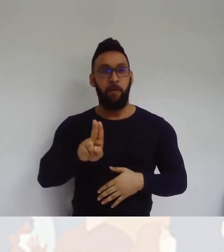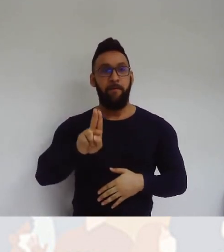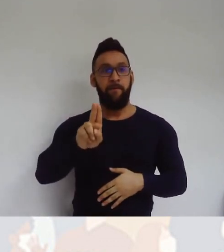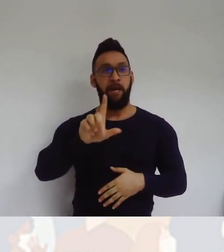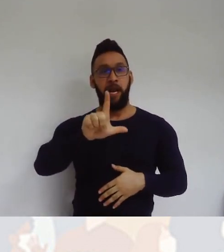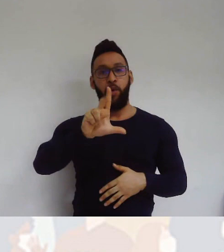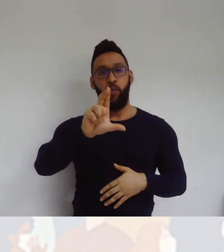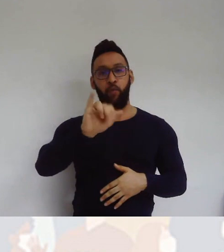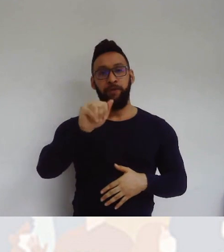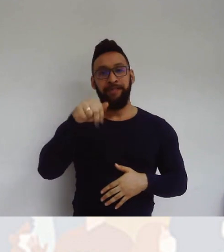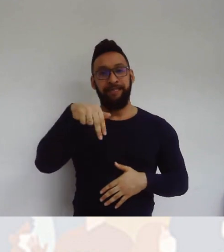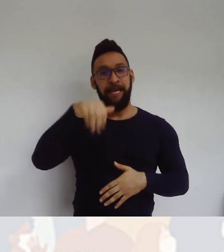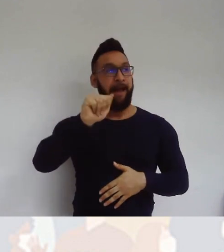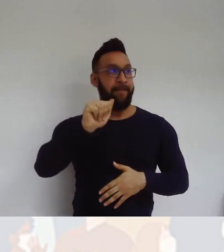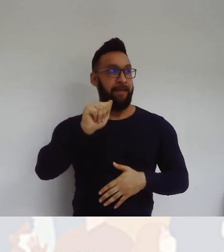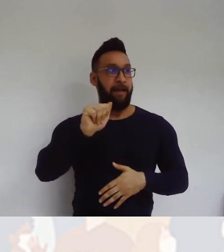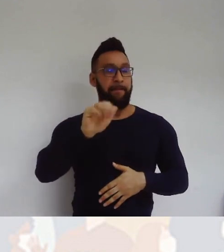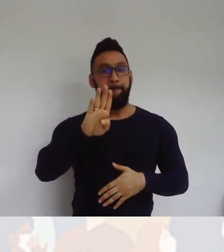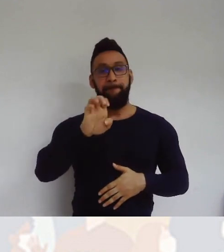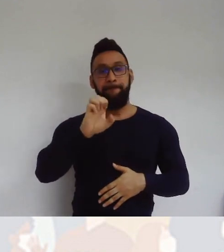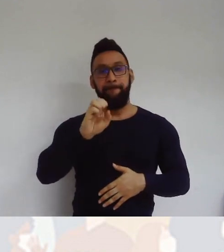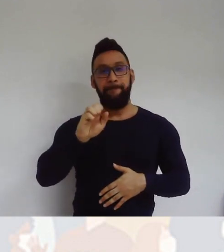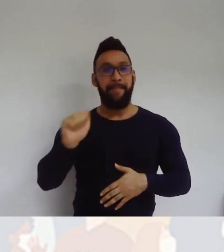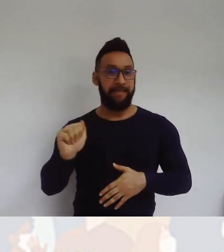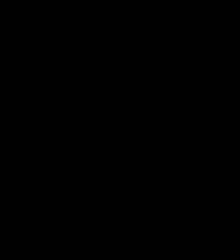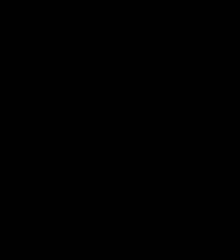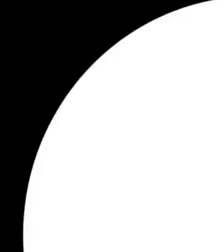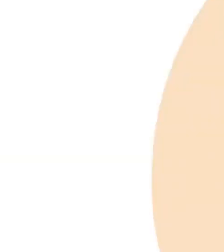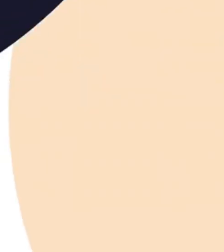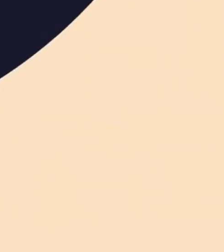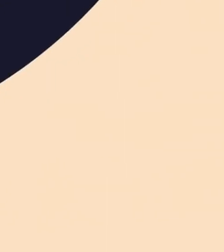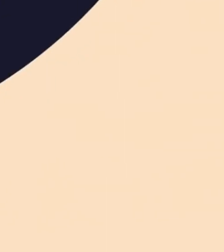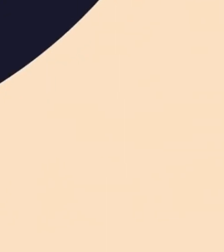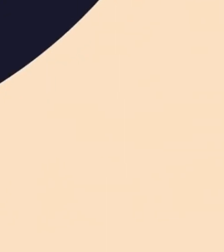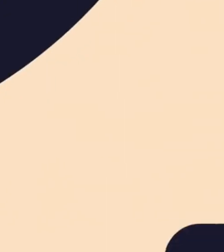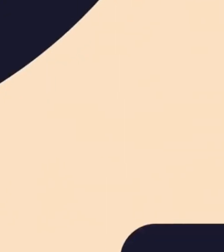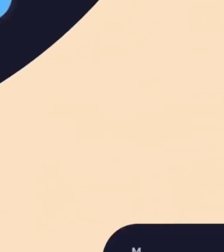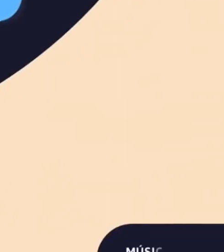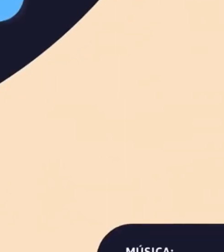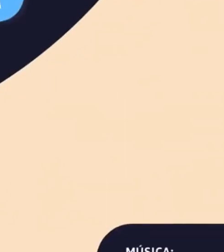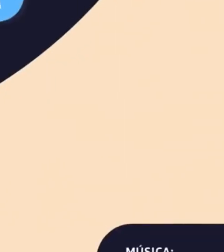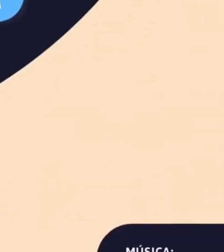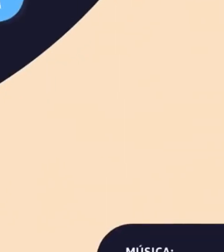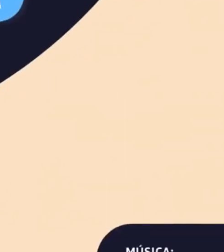Luciana Bessa, tá? Porque após a apresentação de 5 livros